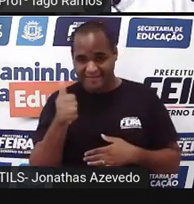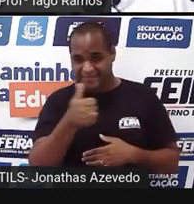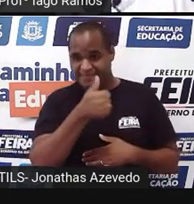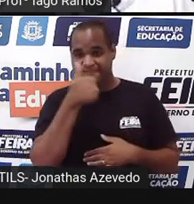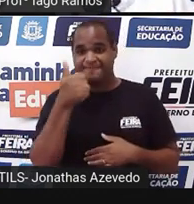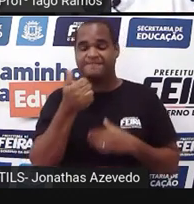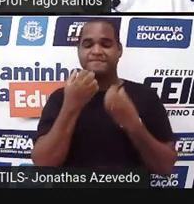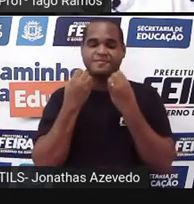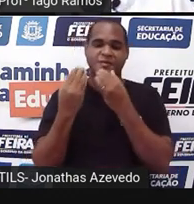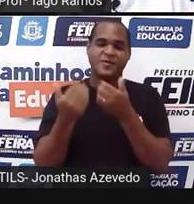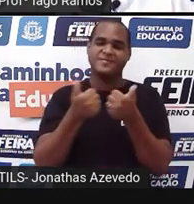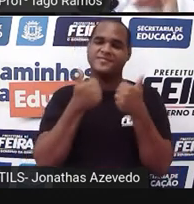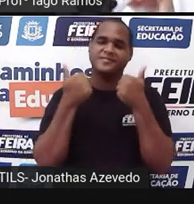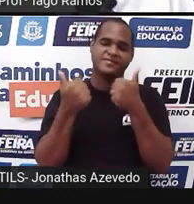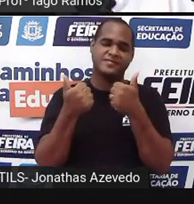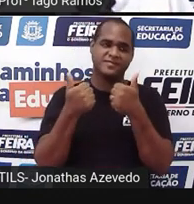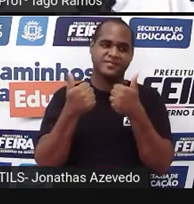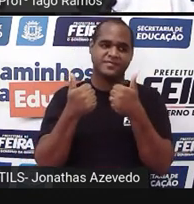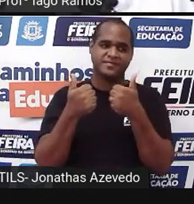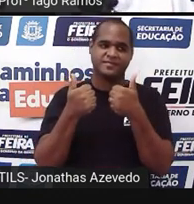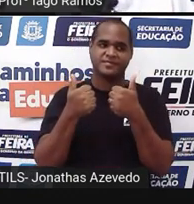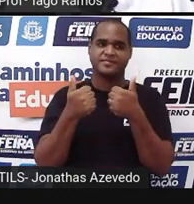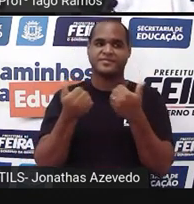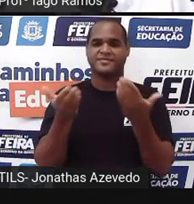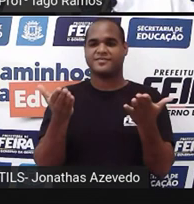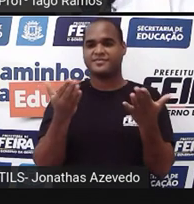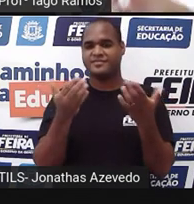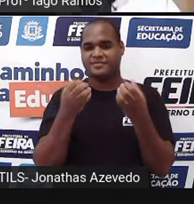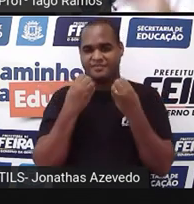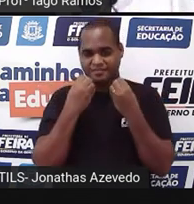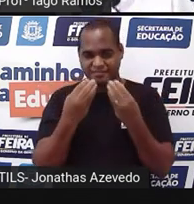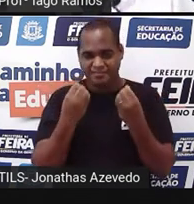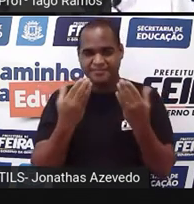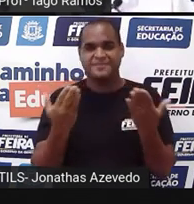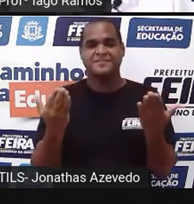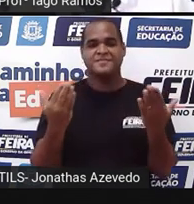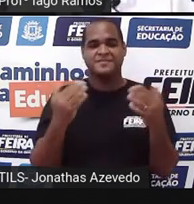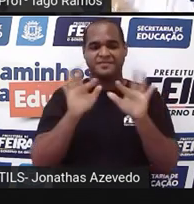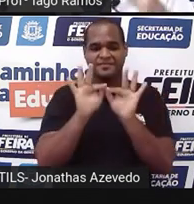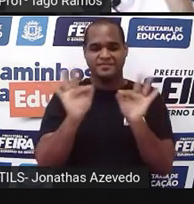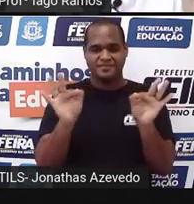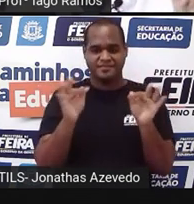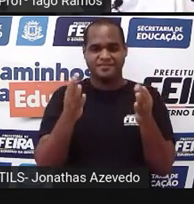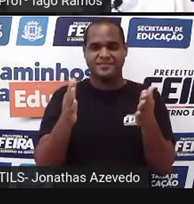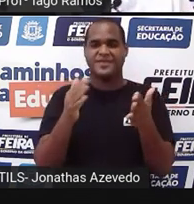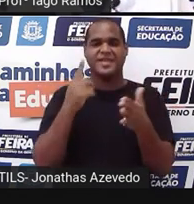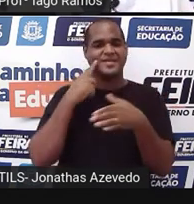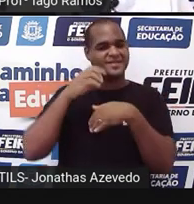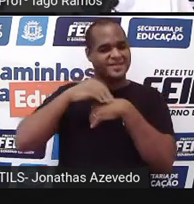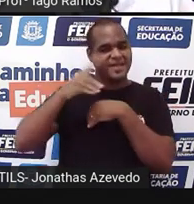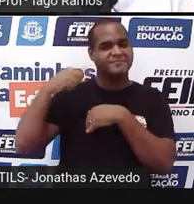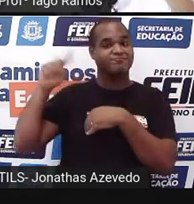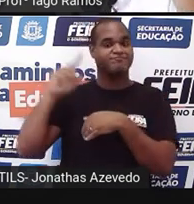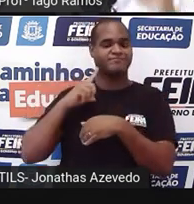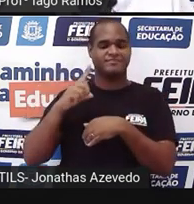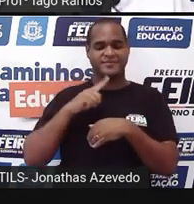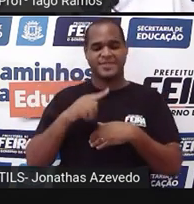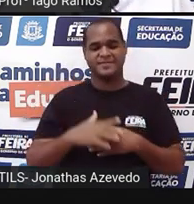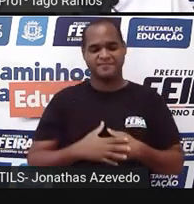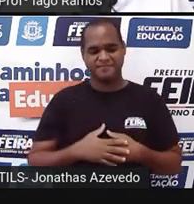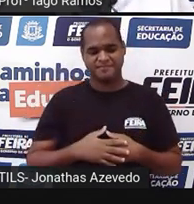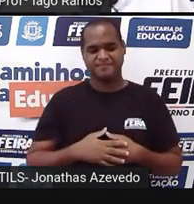Bacana Então é isso aí beleza vou deixar essa frase Zinha que eu já torço para você na outra aula